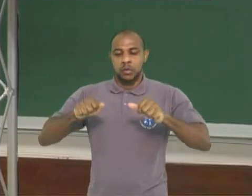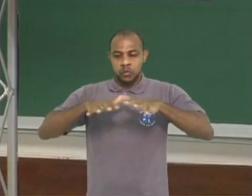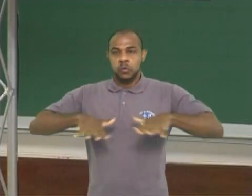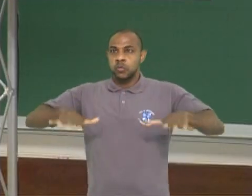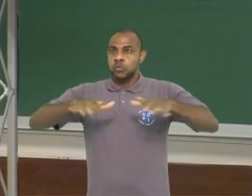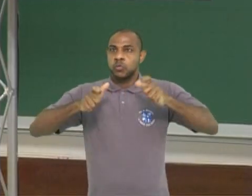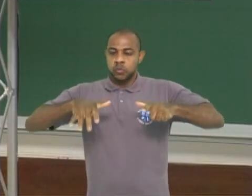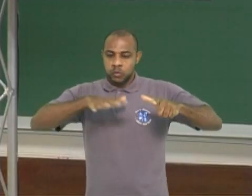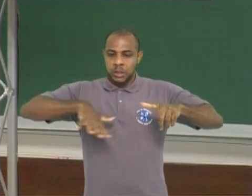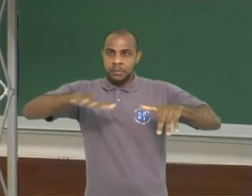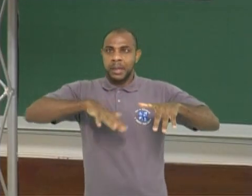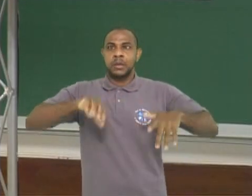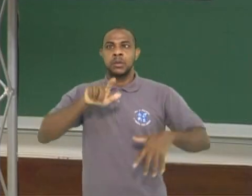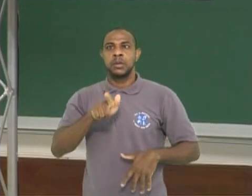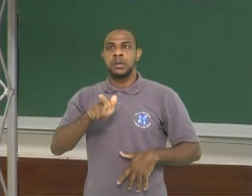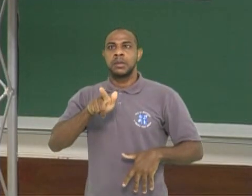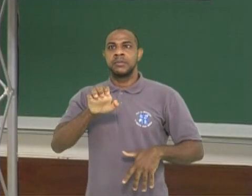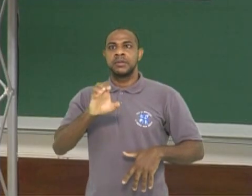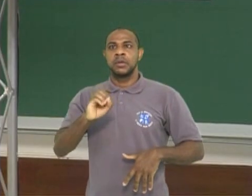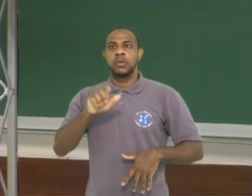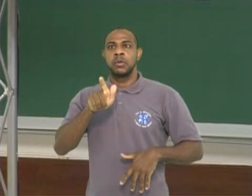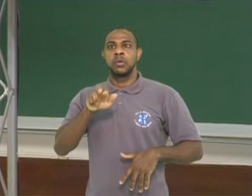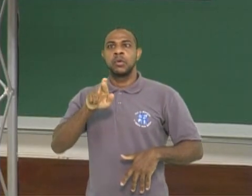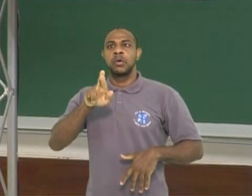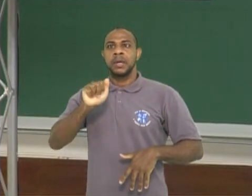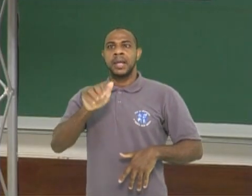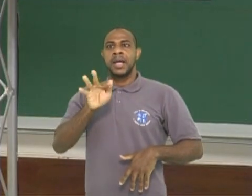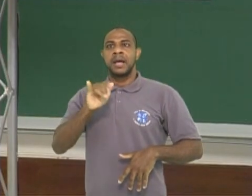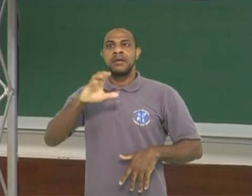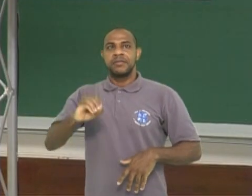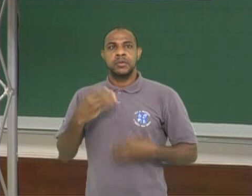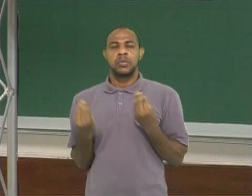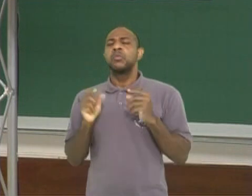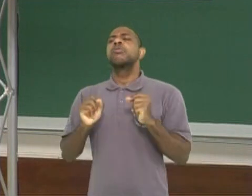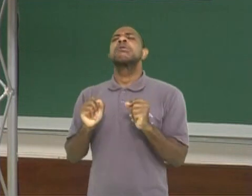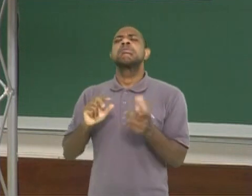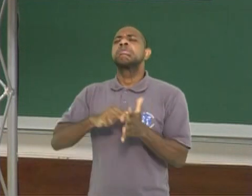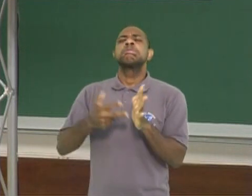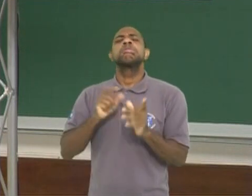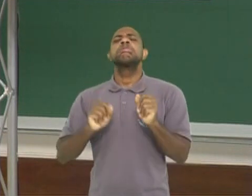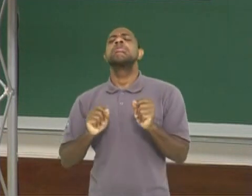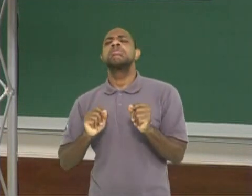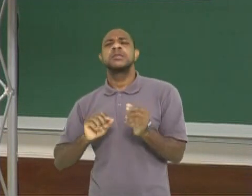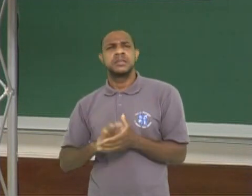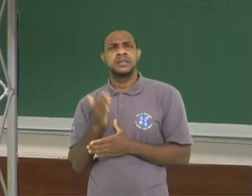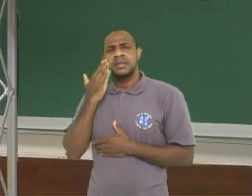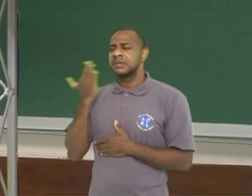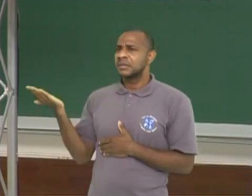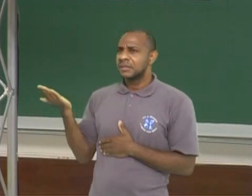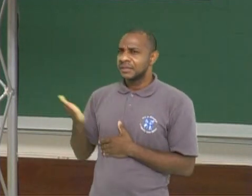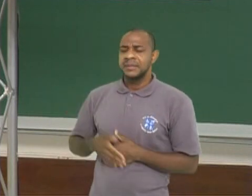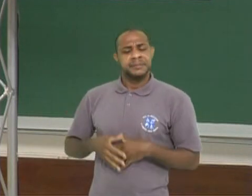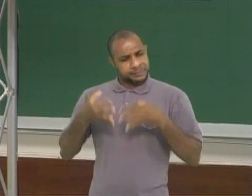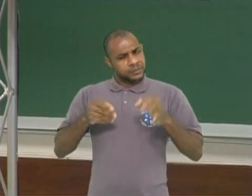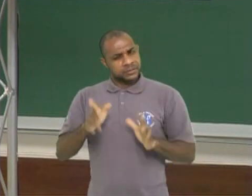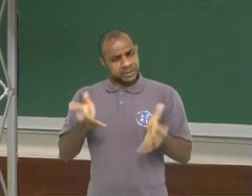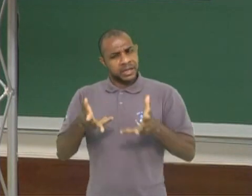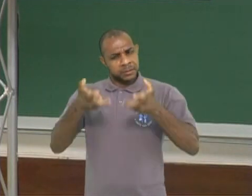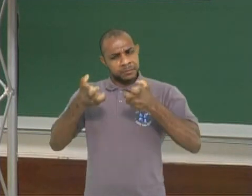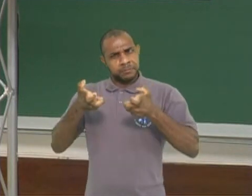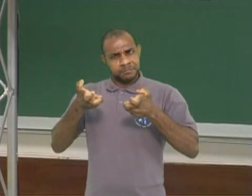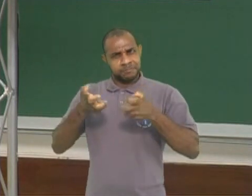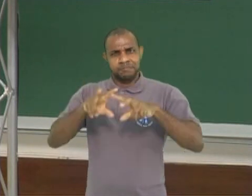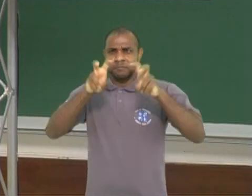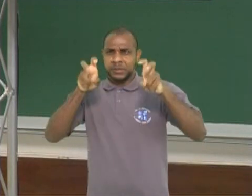espaço geográfico. O que será que é o espaço geográfico? Com certeza você já deve ter ouvido esse termo,